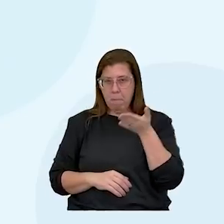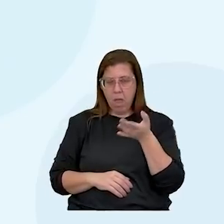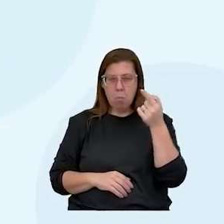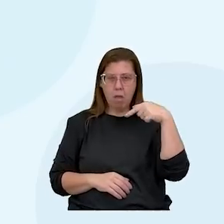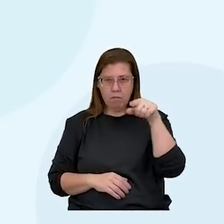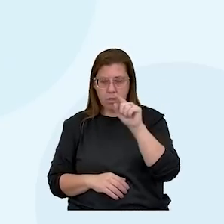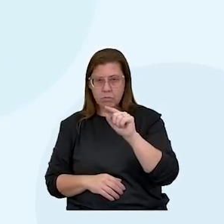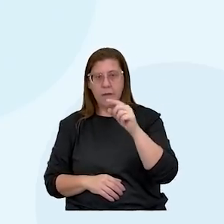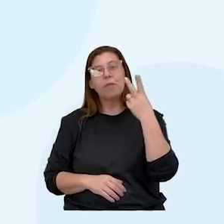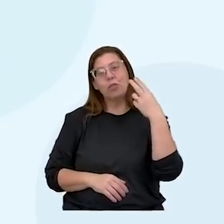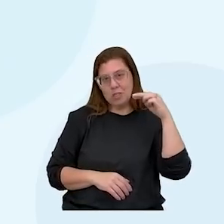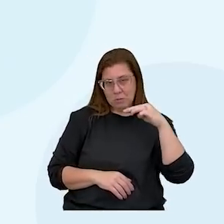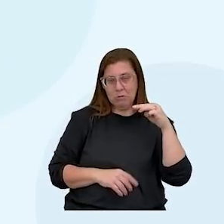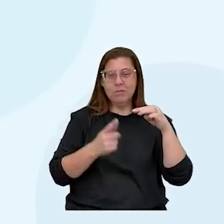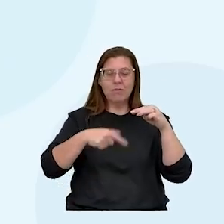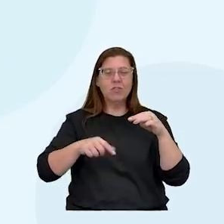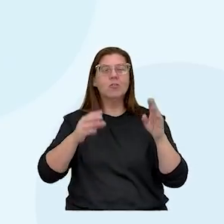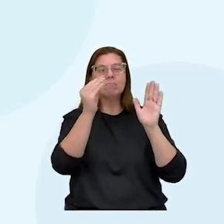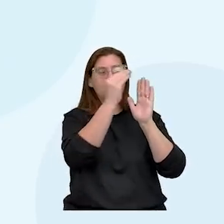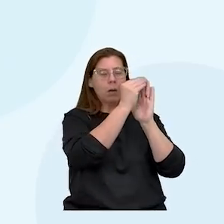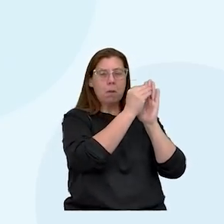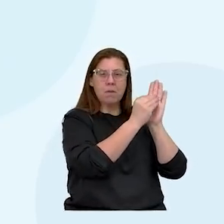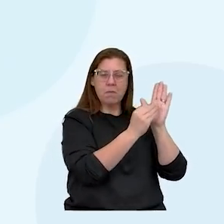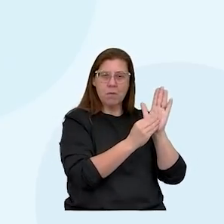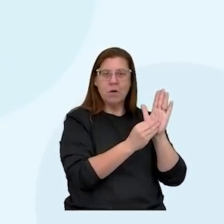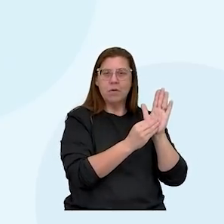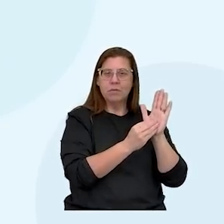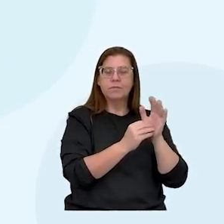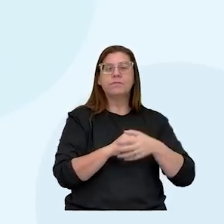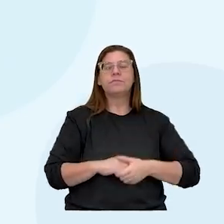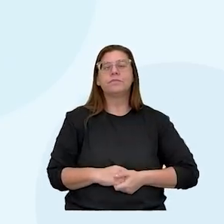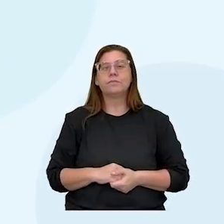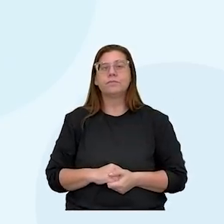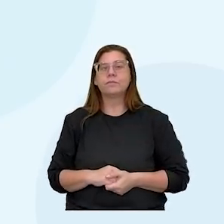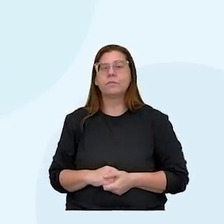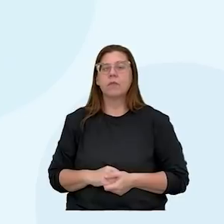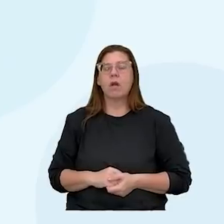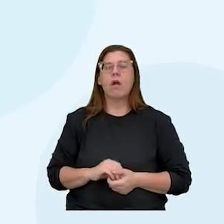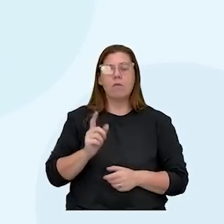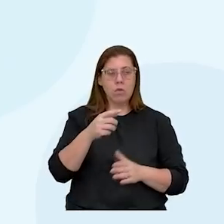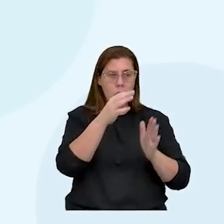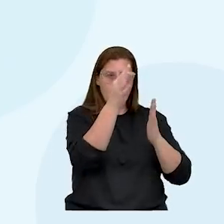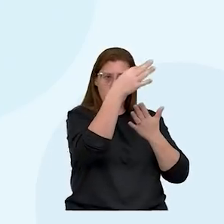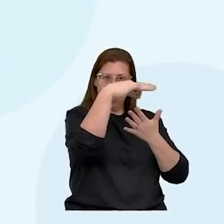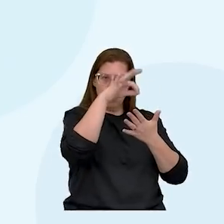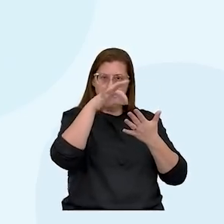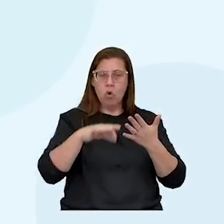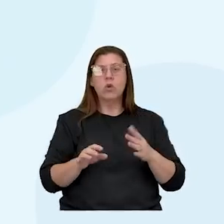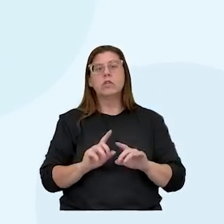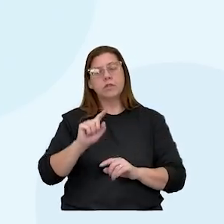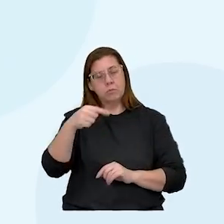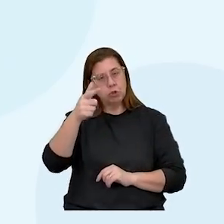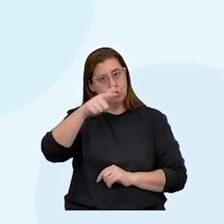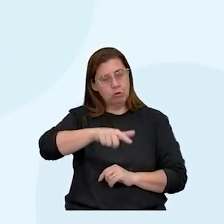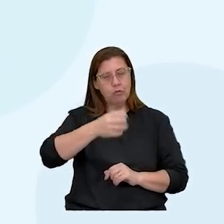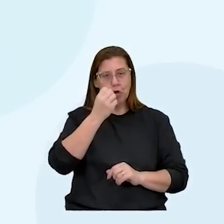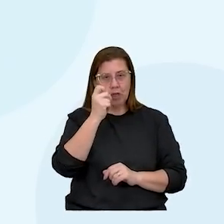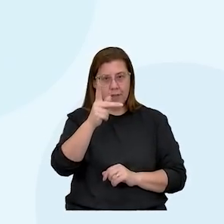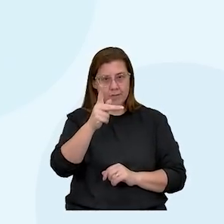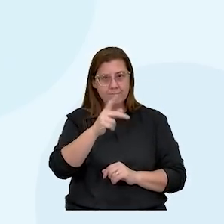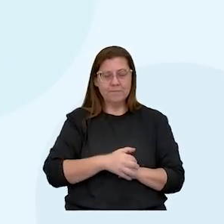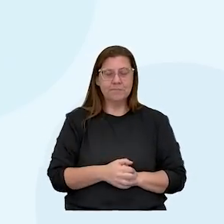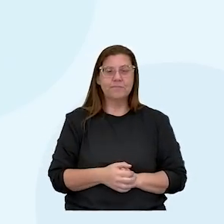e penderá para uma agressão verbal. Certo? Aí, nós dois estávamos aqui conversando um pouquinho sobre isso. Falei, o que você acha, Andréia,